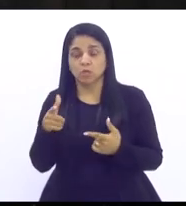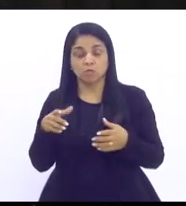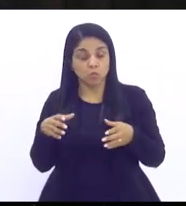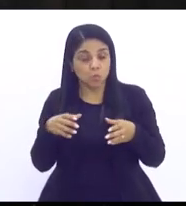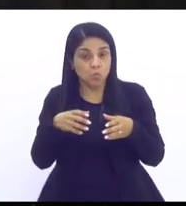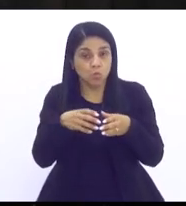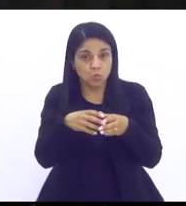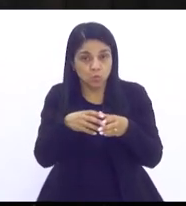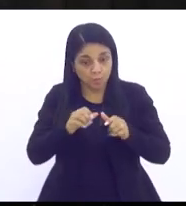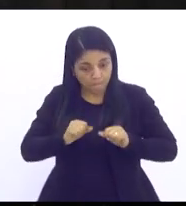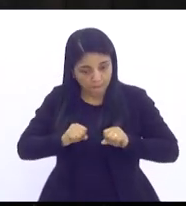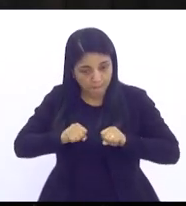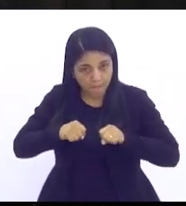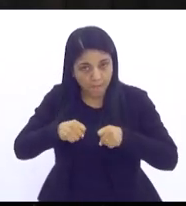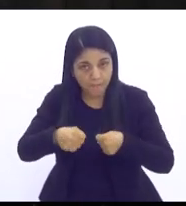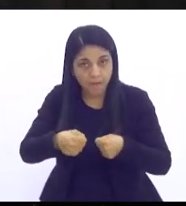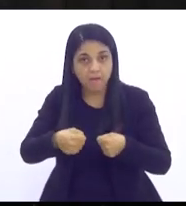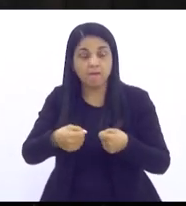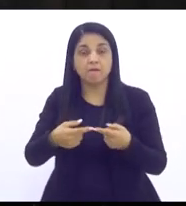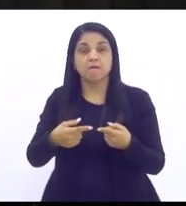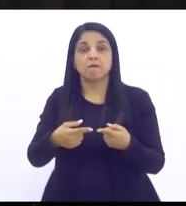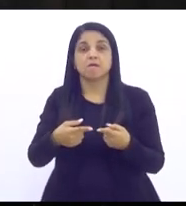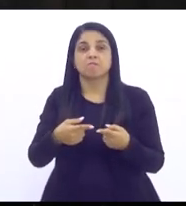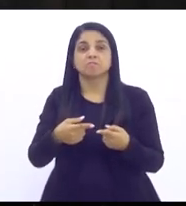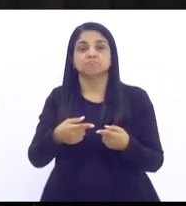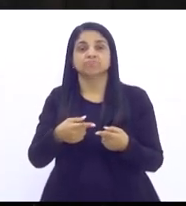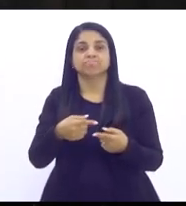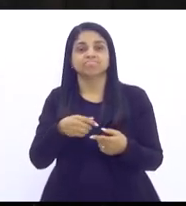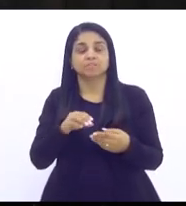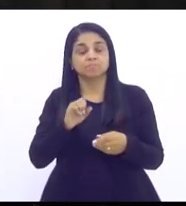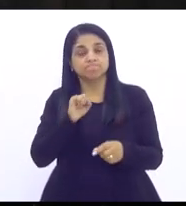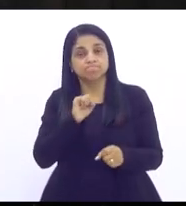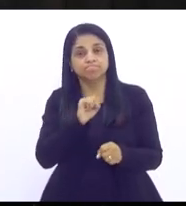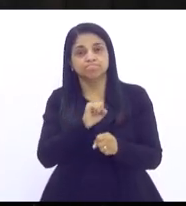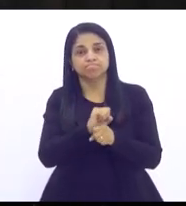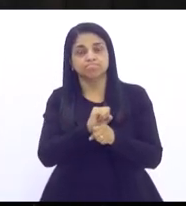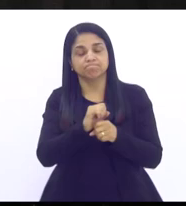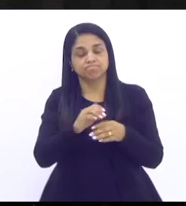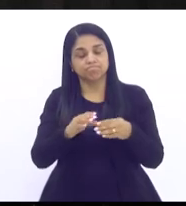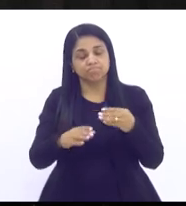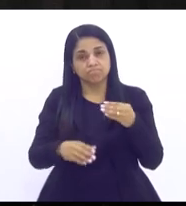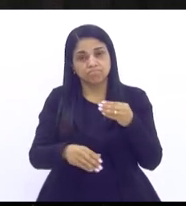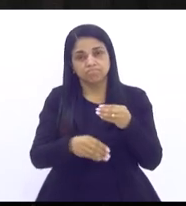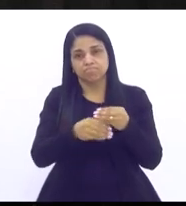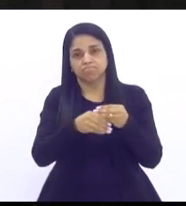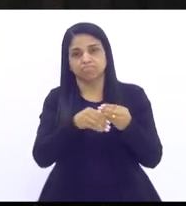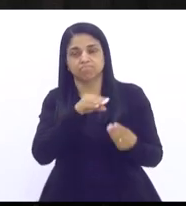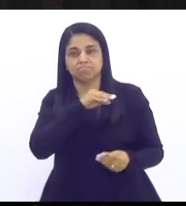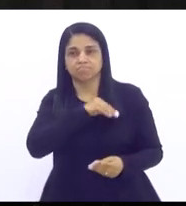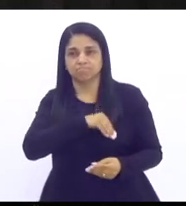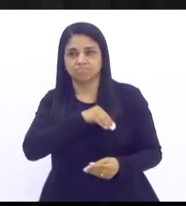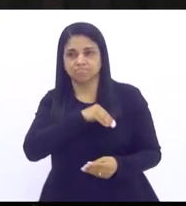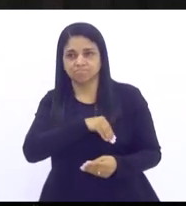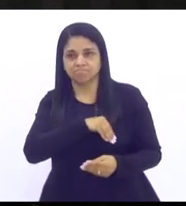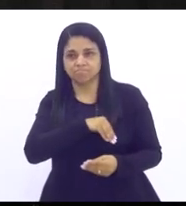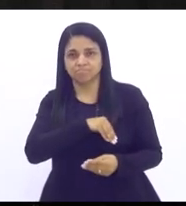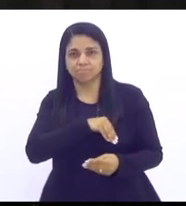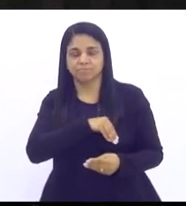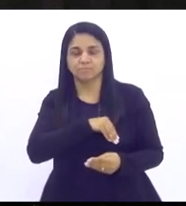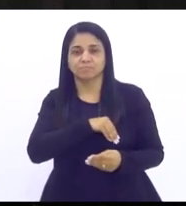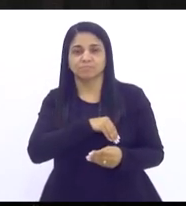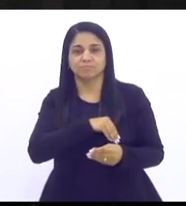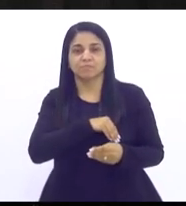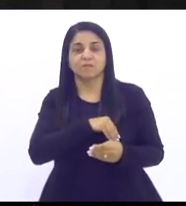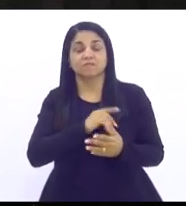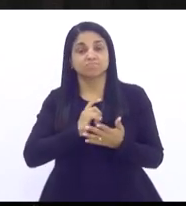em vigor, um congelamento dos seus vencimentos e uma perda gradual e acentuada do poder